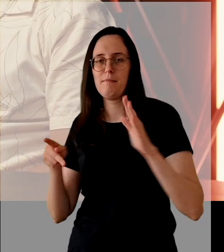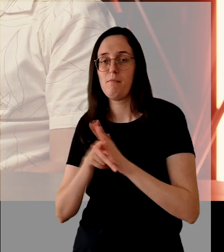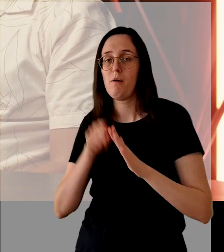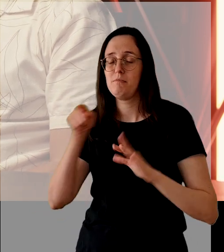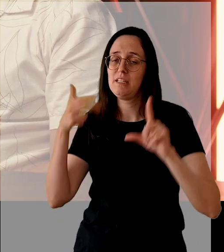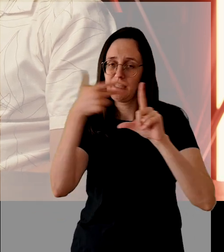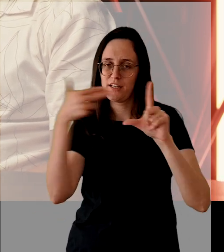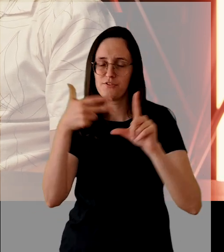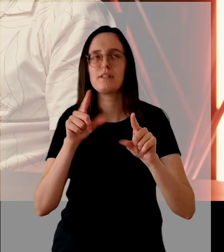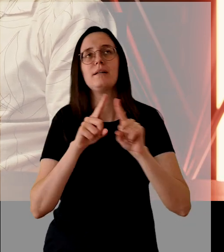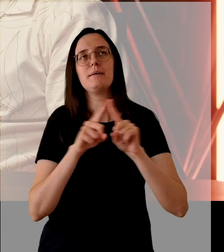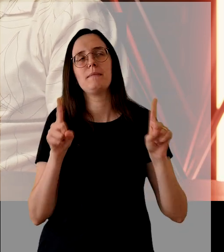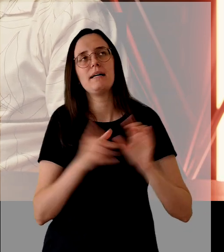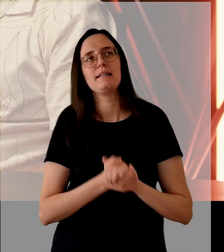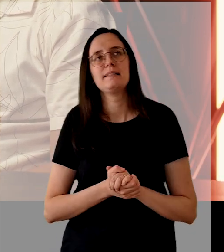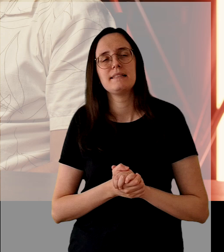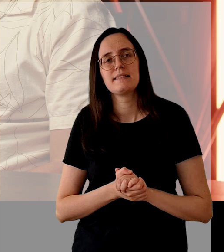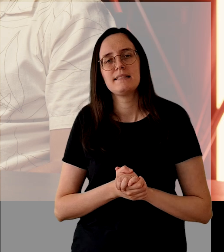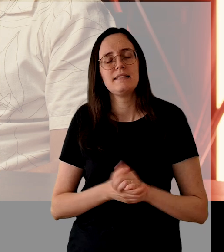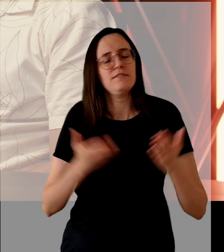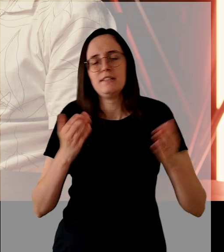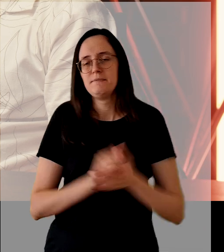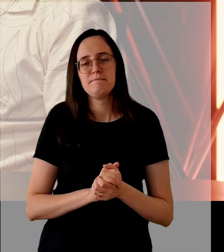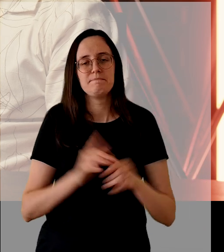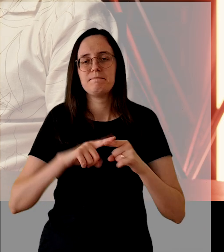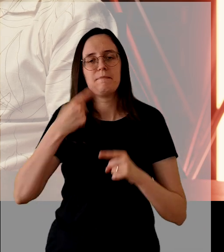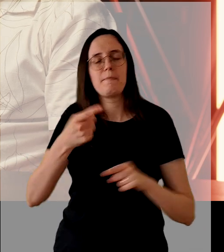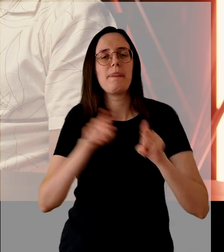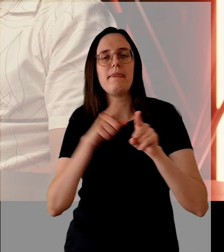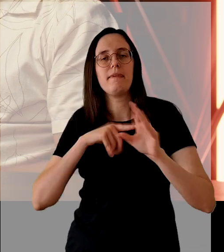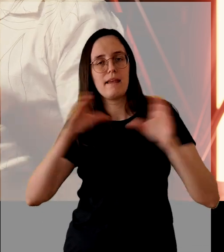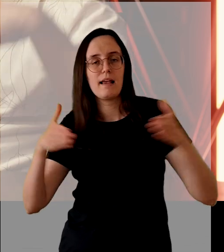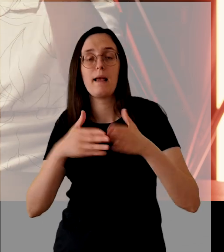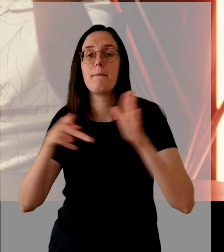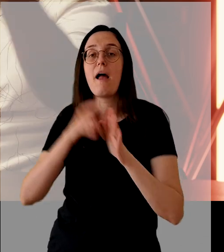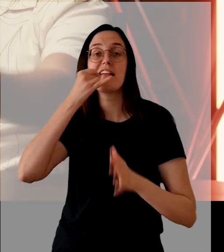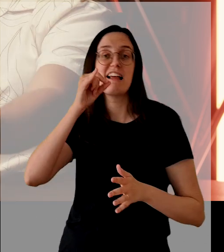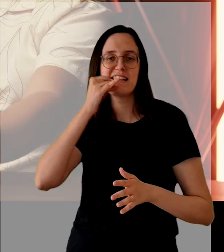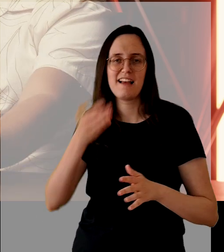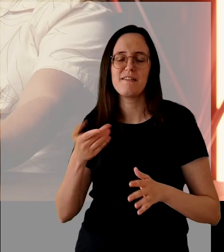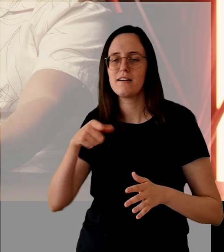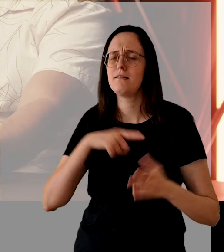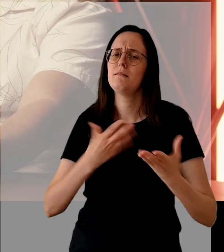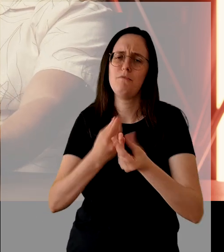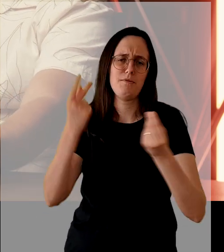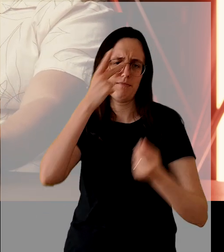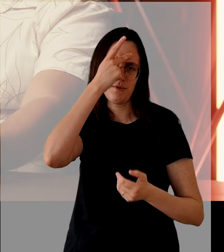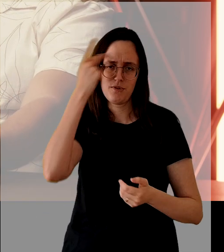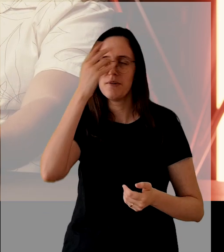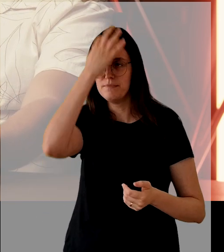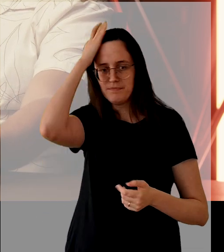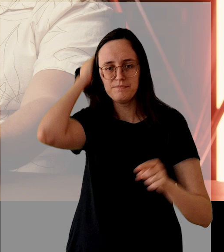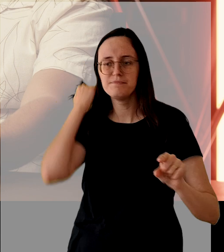Netflix. Mas, enfim, aí depois você tem a equipe de elétrica, que aí você tem também um monte de gente, né?